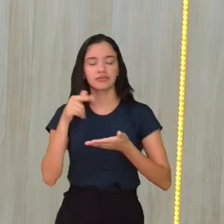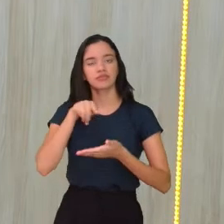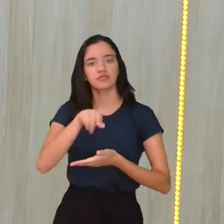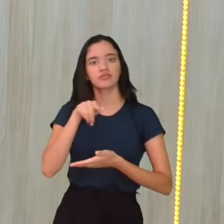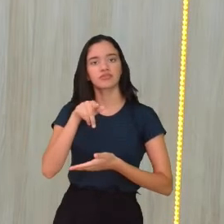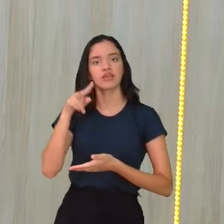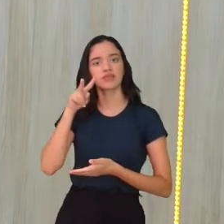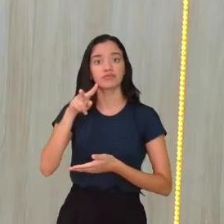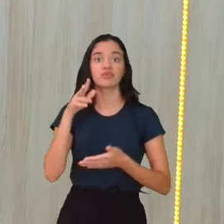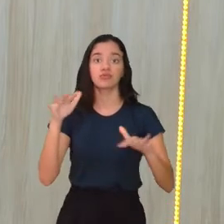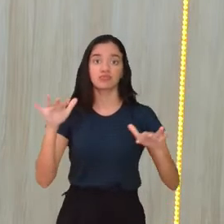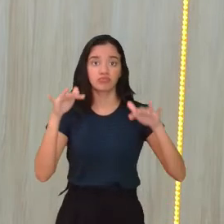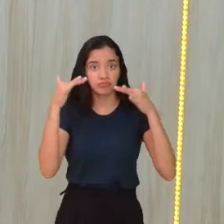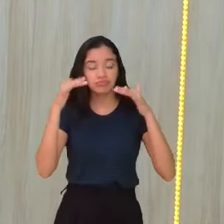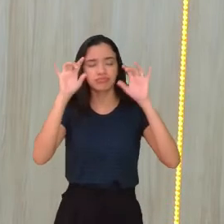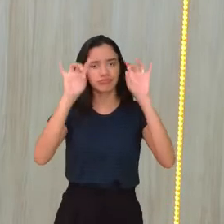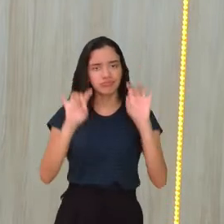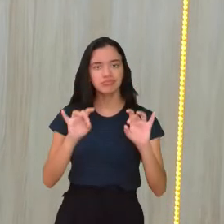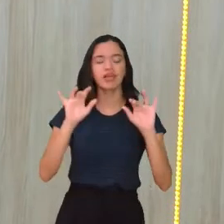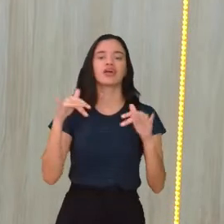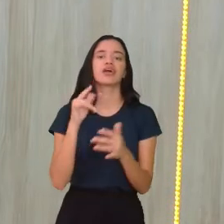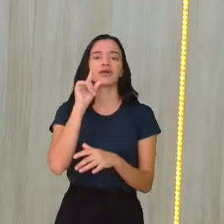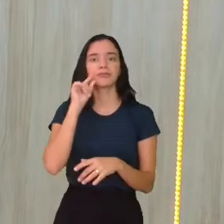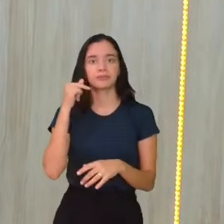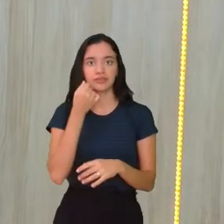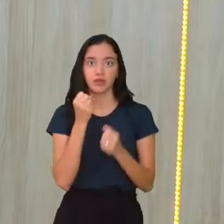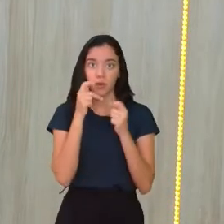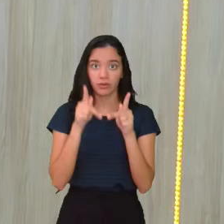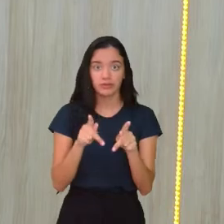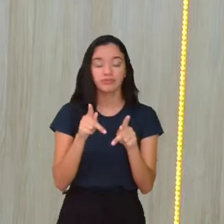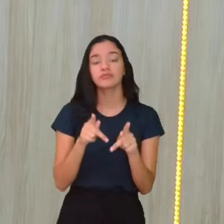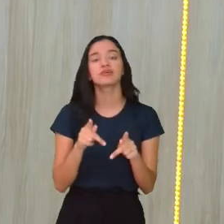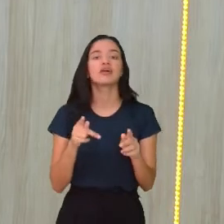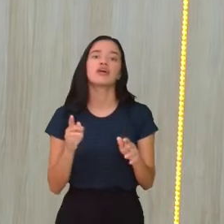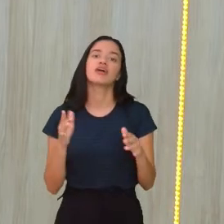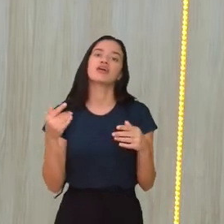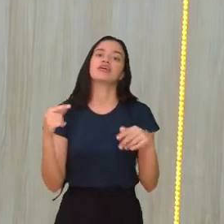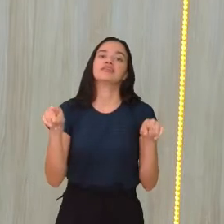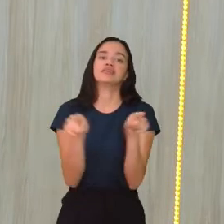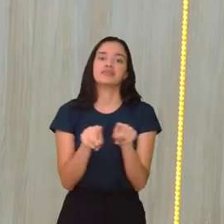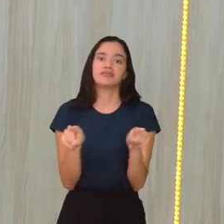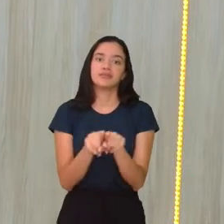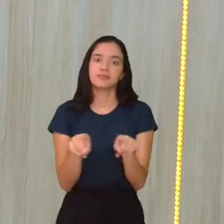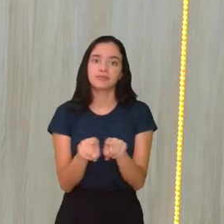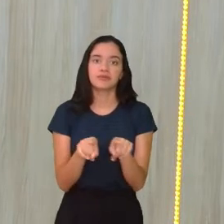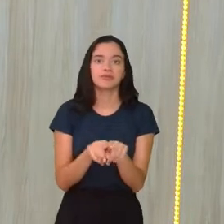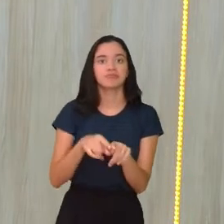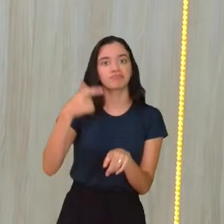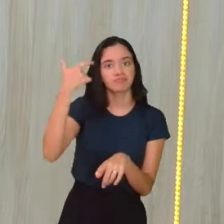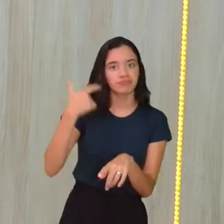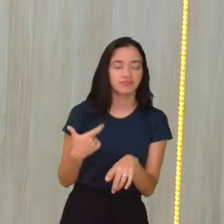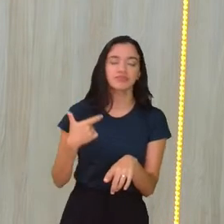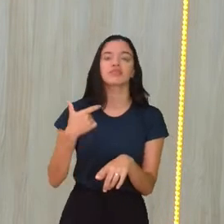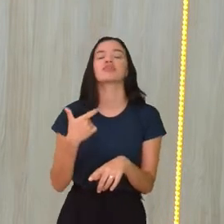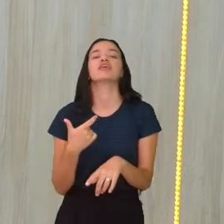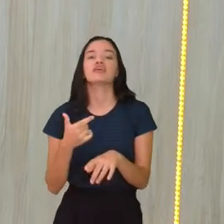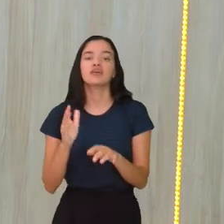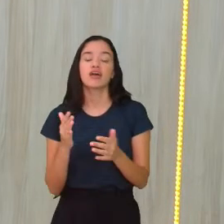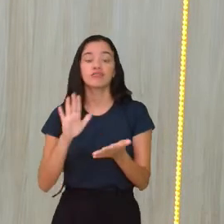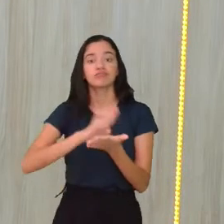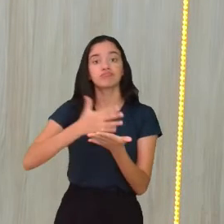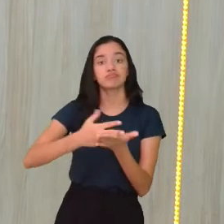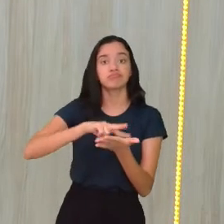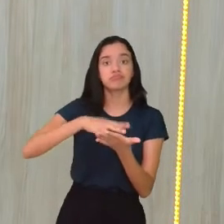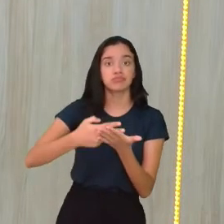você dê essa atenção especial aí à Midian, tá bom? Então, além dela, né, que está aqui fazendo